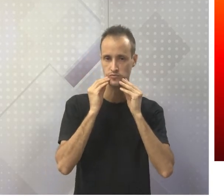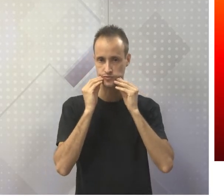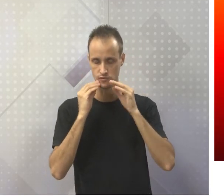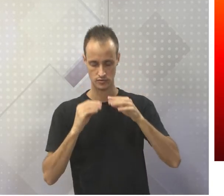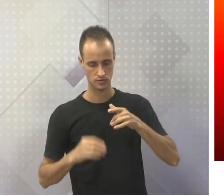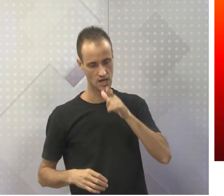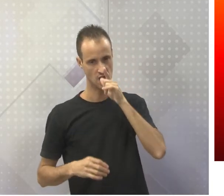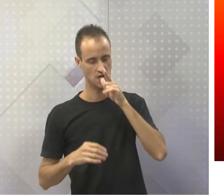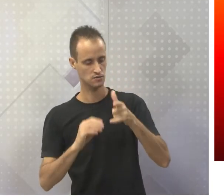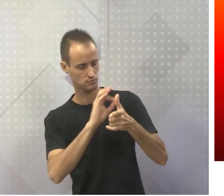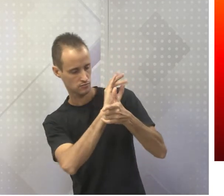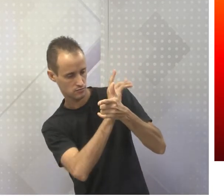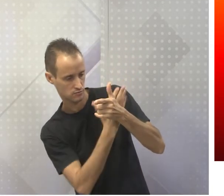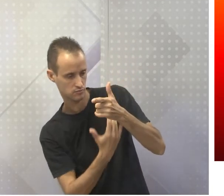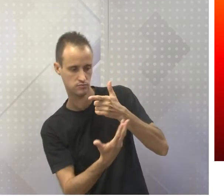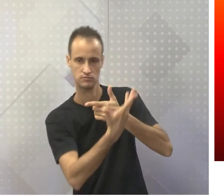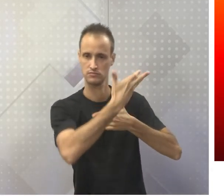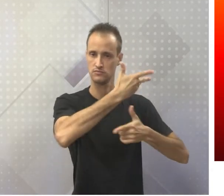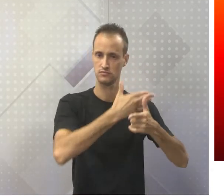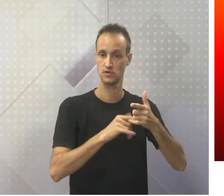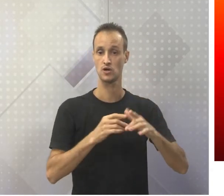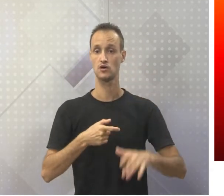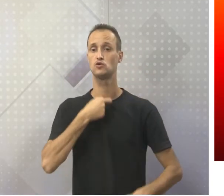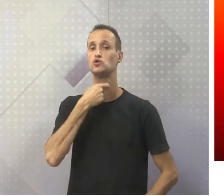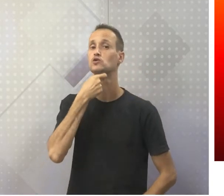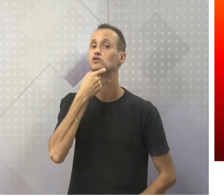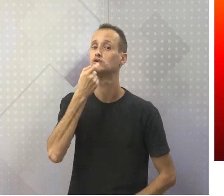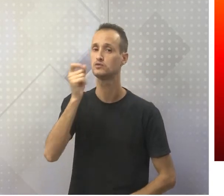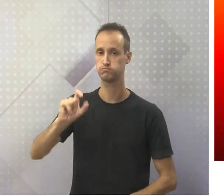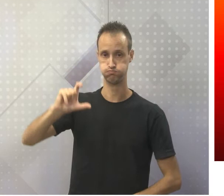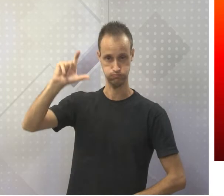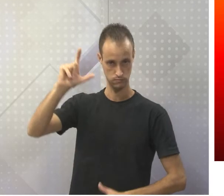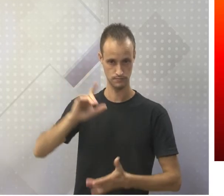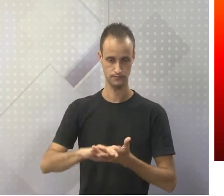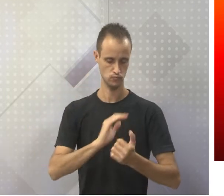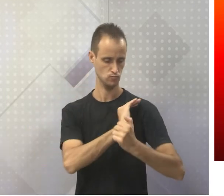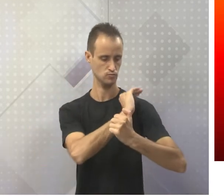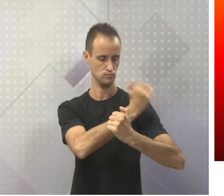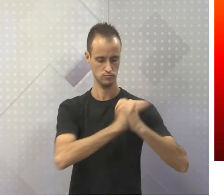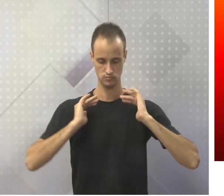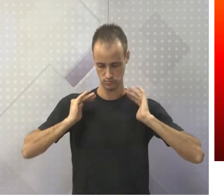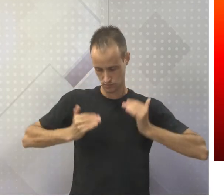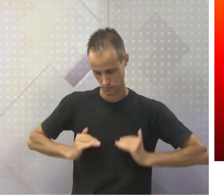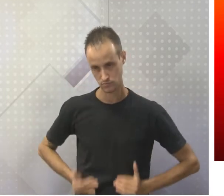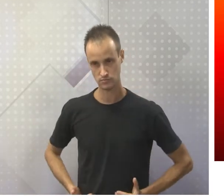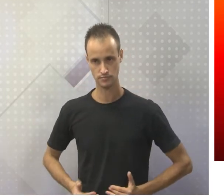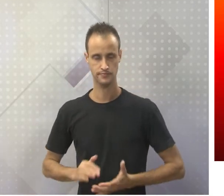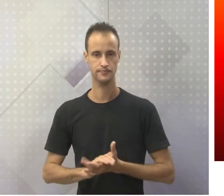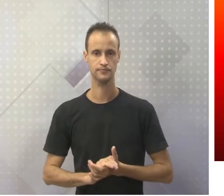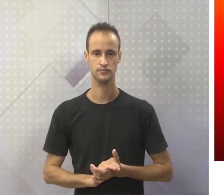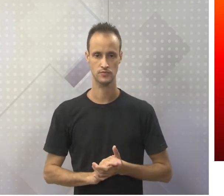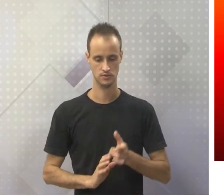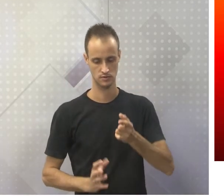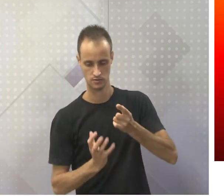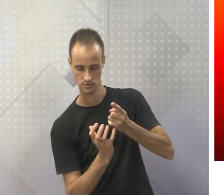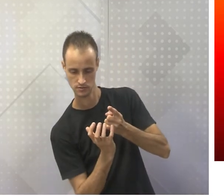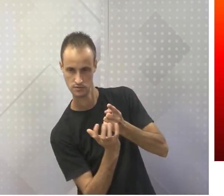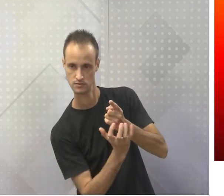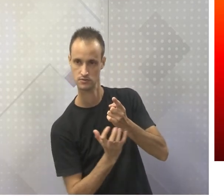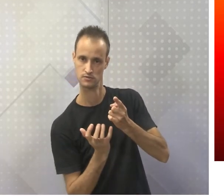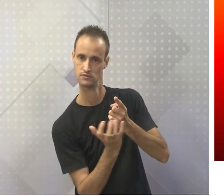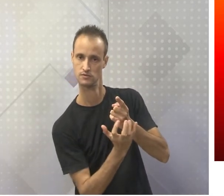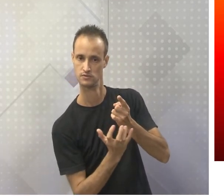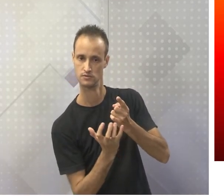os pelos daqui, a minha voz ficou grossa, desenvolvi a musculatura. Amadureci os órgãos genitais,